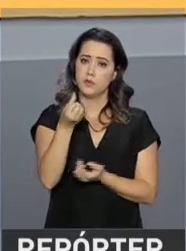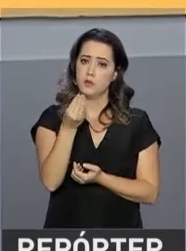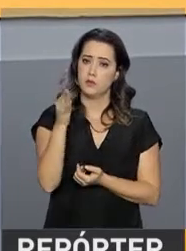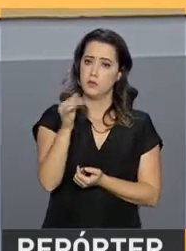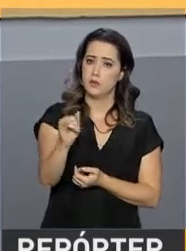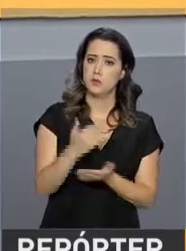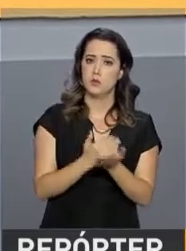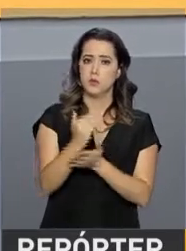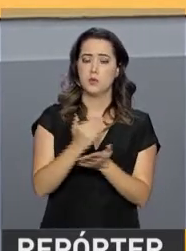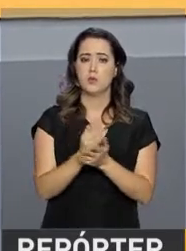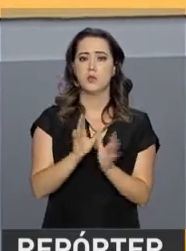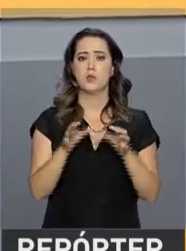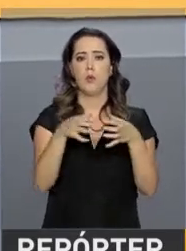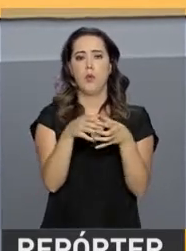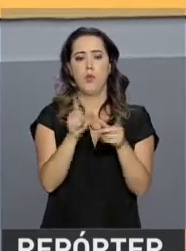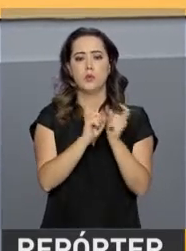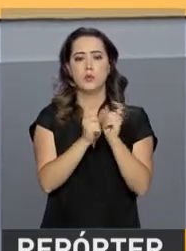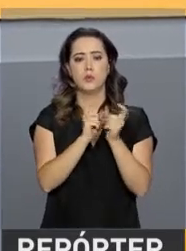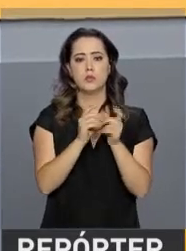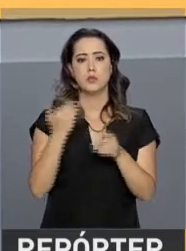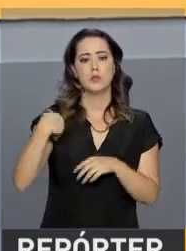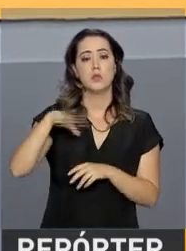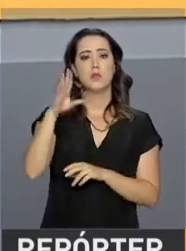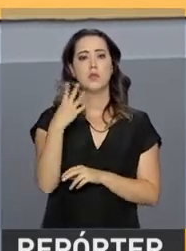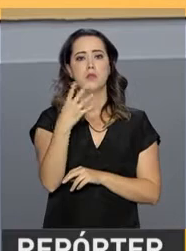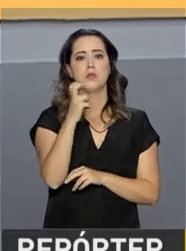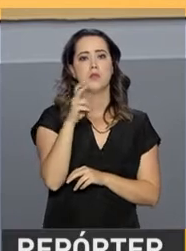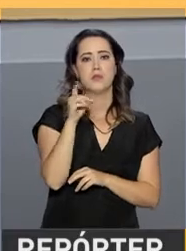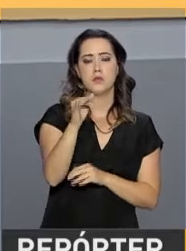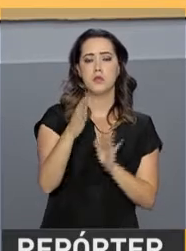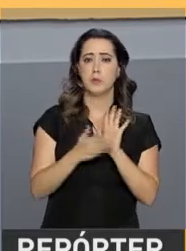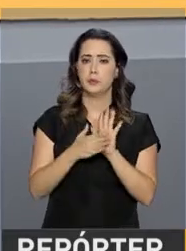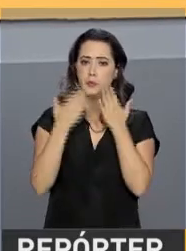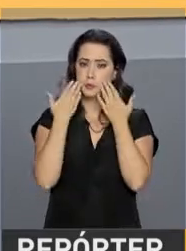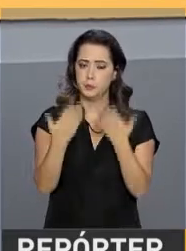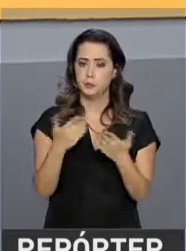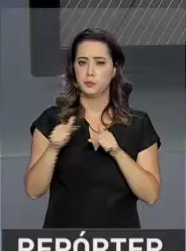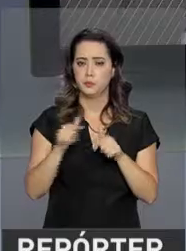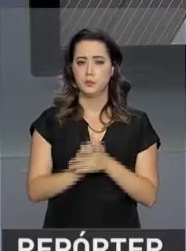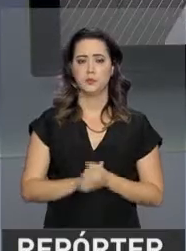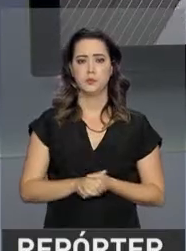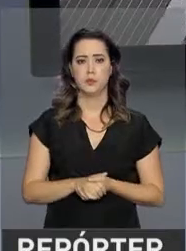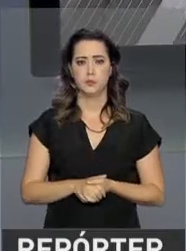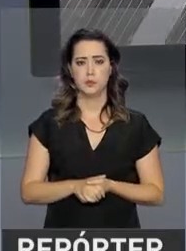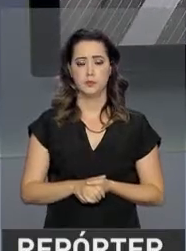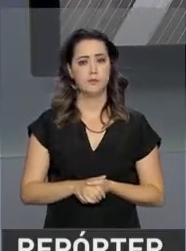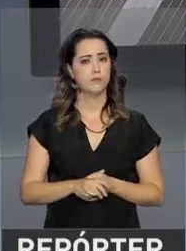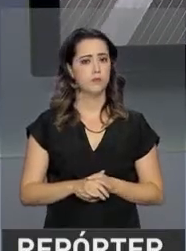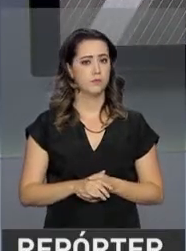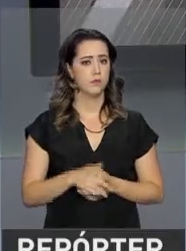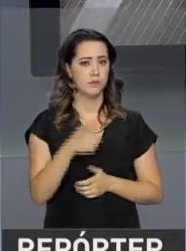60 dias para instalar no comitê gestor e mais 45 dias para apresentar um plano de ação em